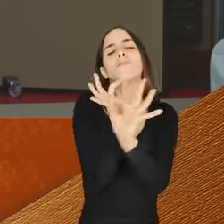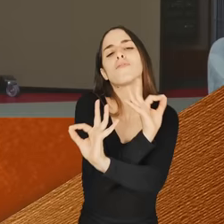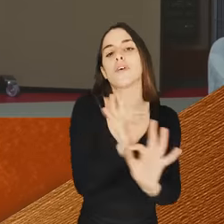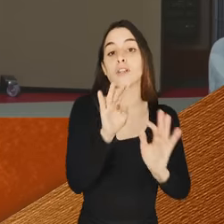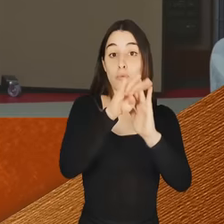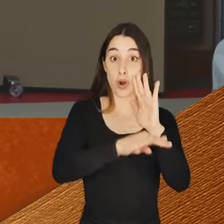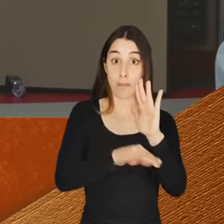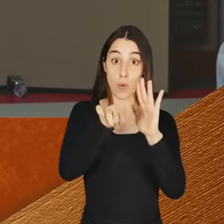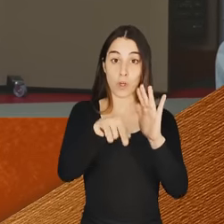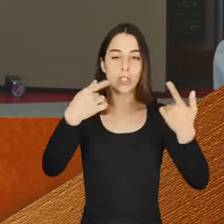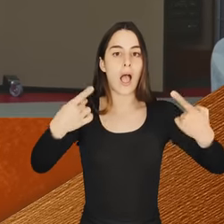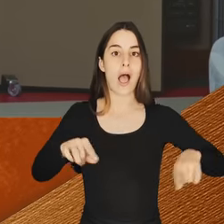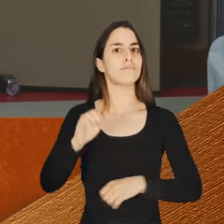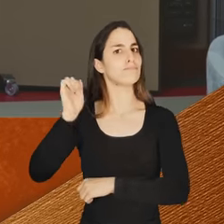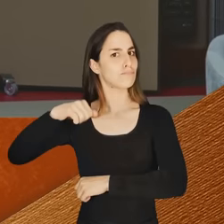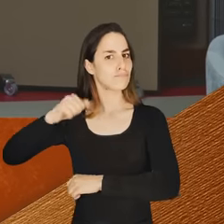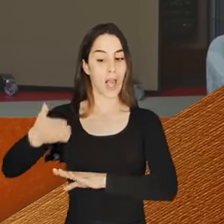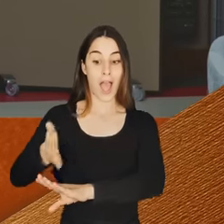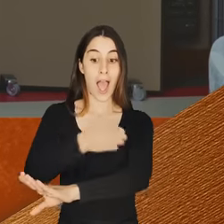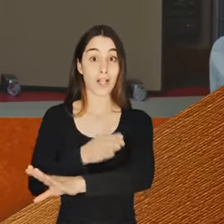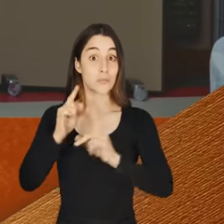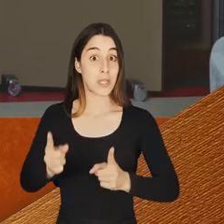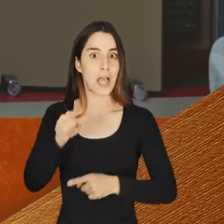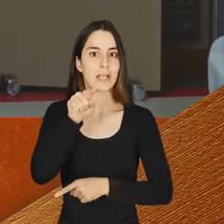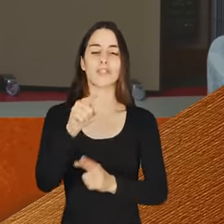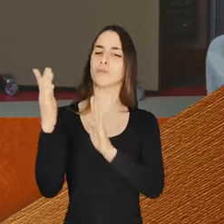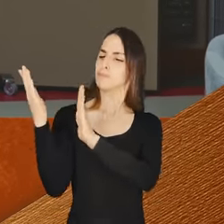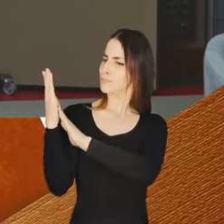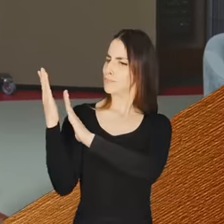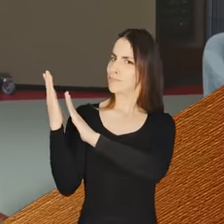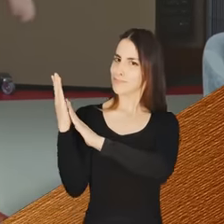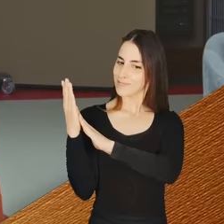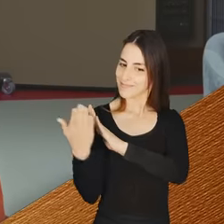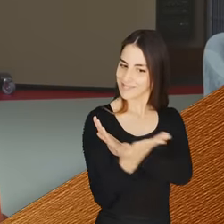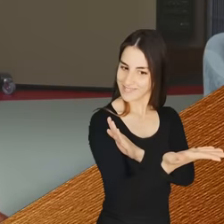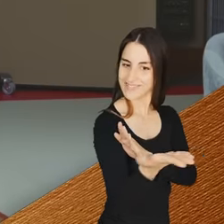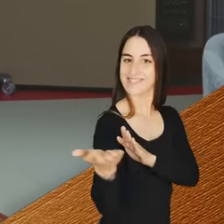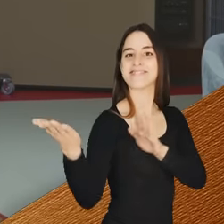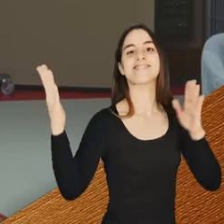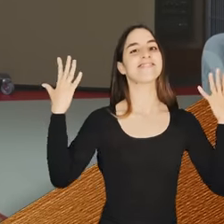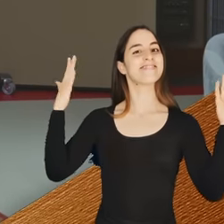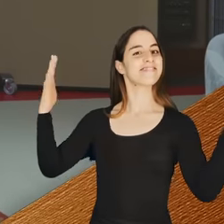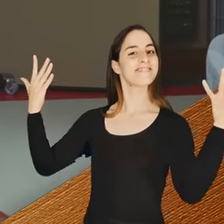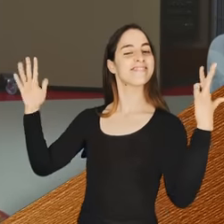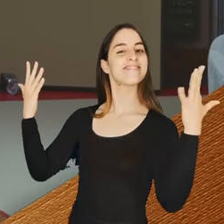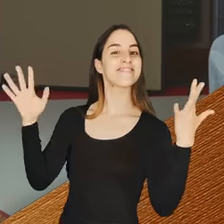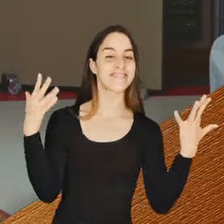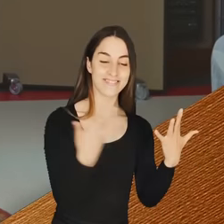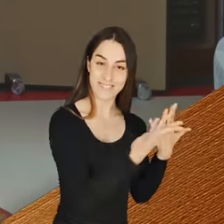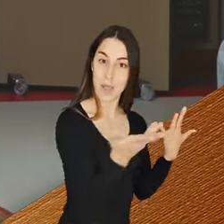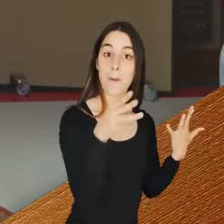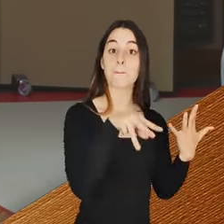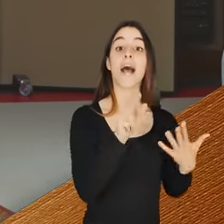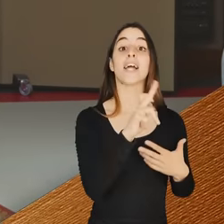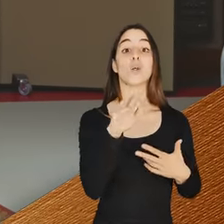vem aí. Foi sim, senhora. E antes de começarmos isto, uma salva de palmas para Mário Santos. Uma salva de palmas, faz favor. Foi muito um prazer,